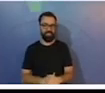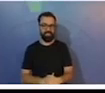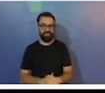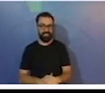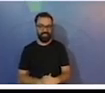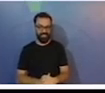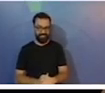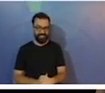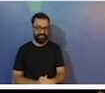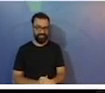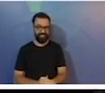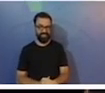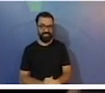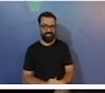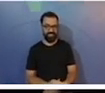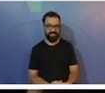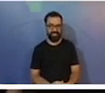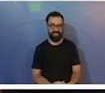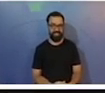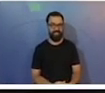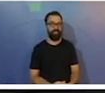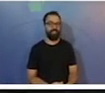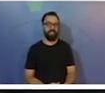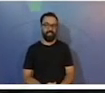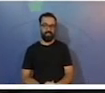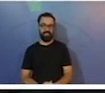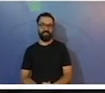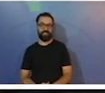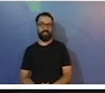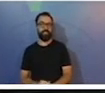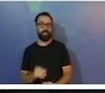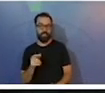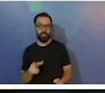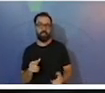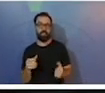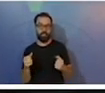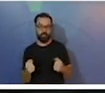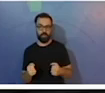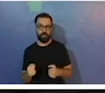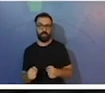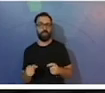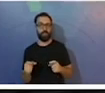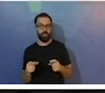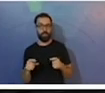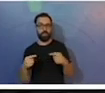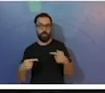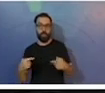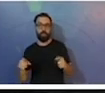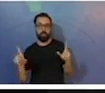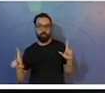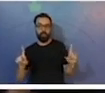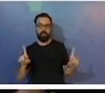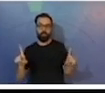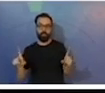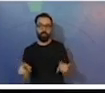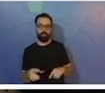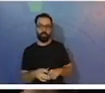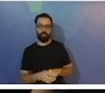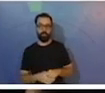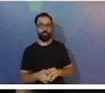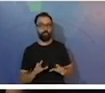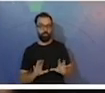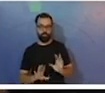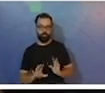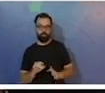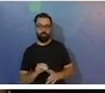aplicativo vai estar no final da aula e vocês também vão poder colocar ou em dupla. E aí eu vou explicar para vocês.